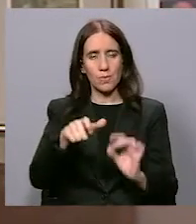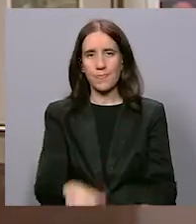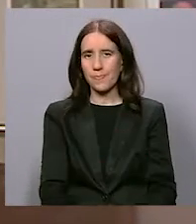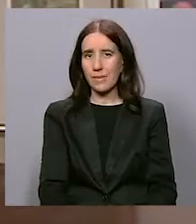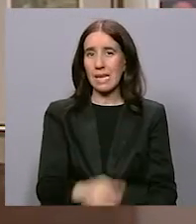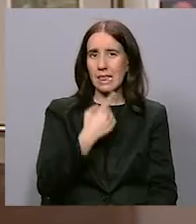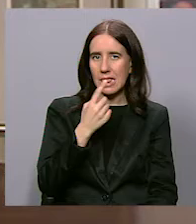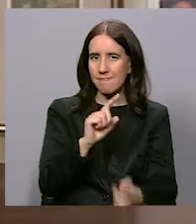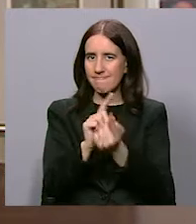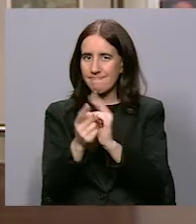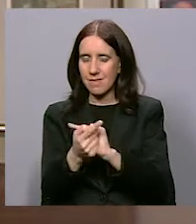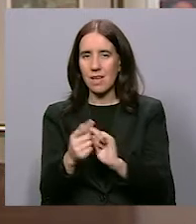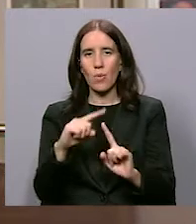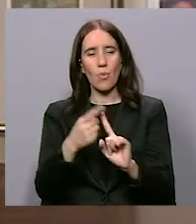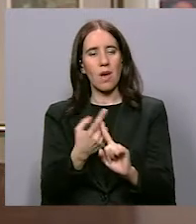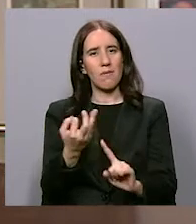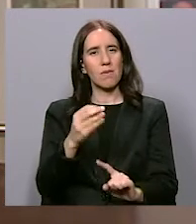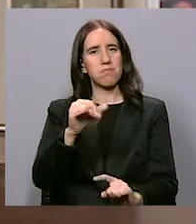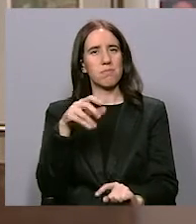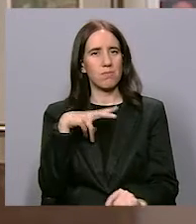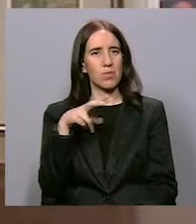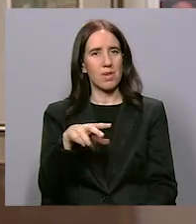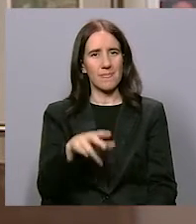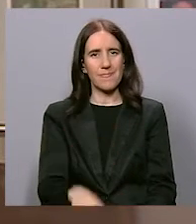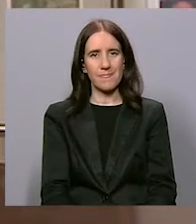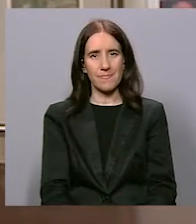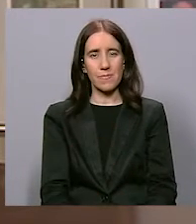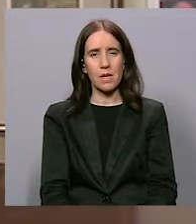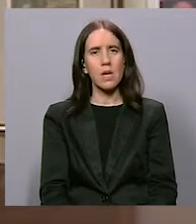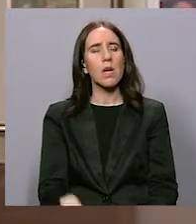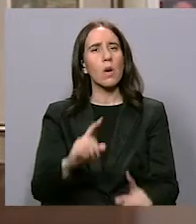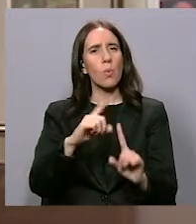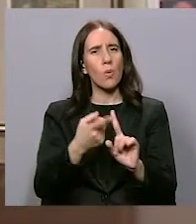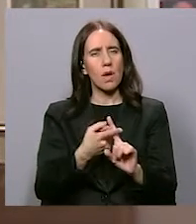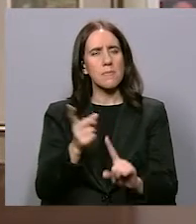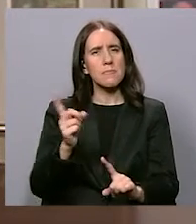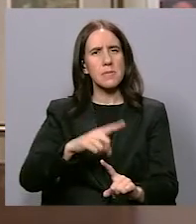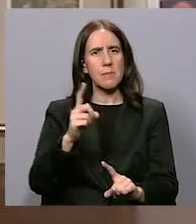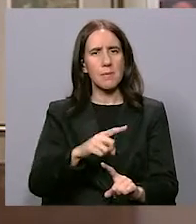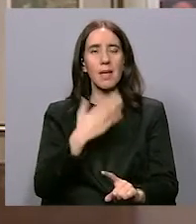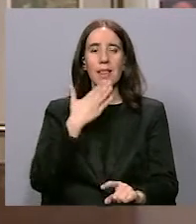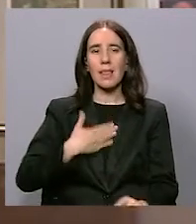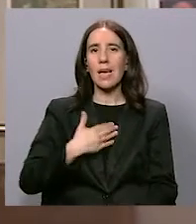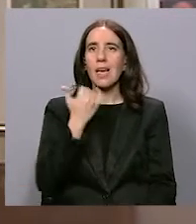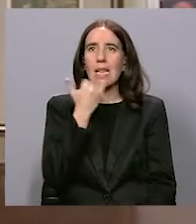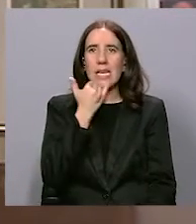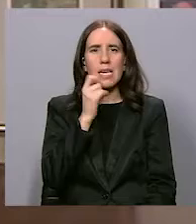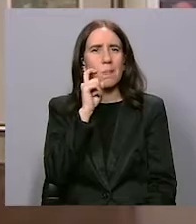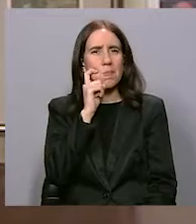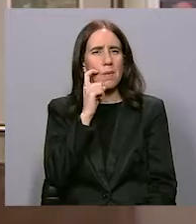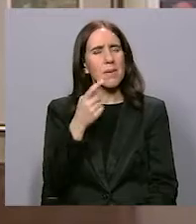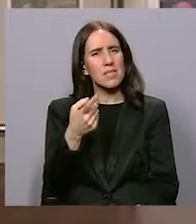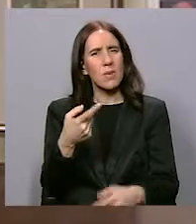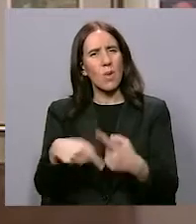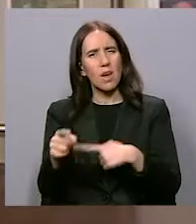estranho e contraditório am também em portugal no povoado reconfortantes alegrias